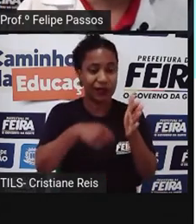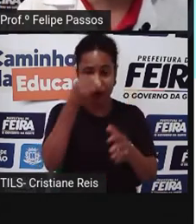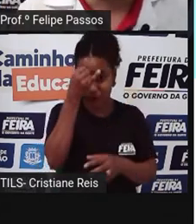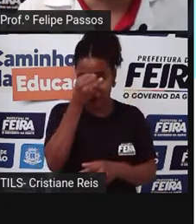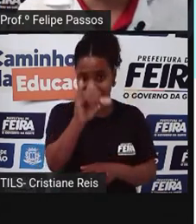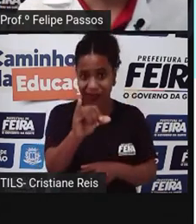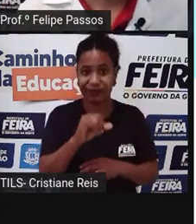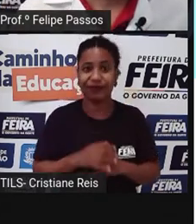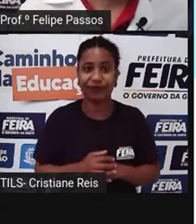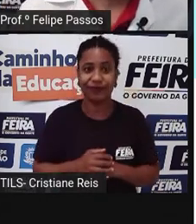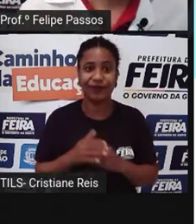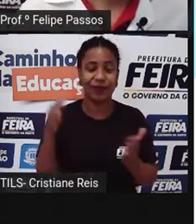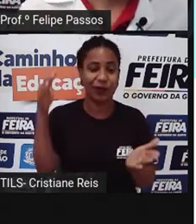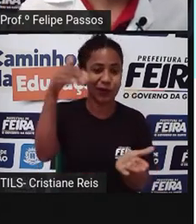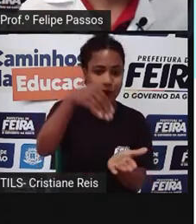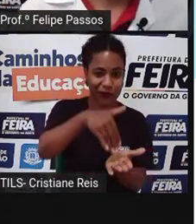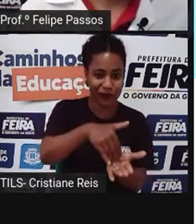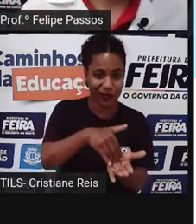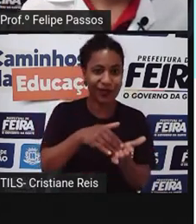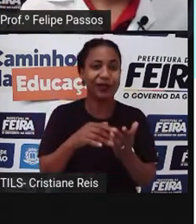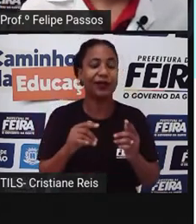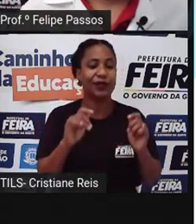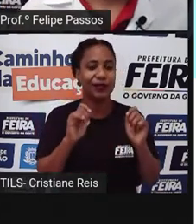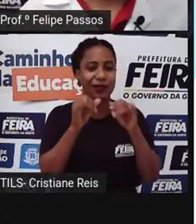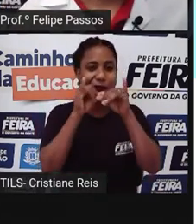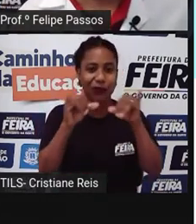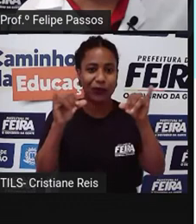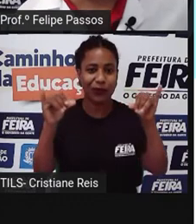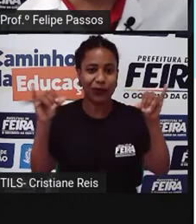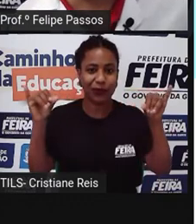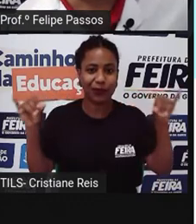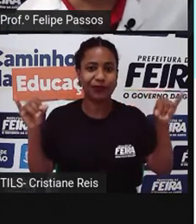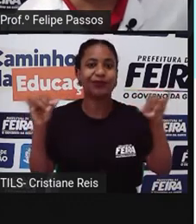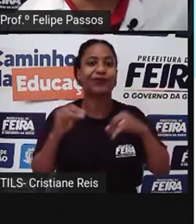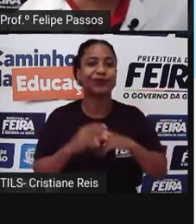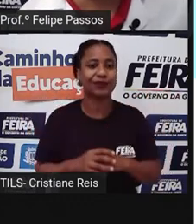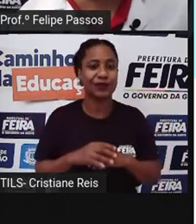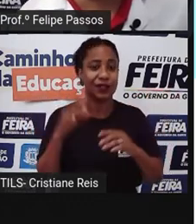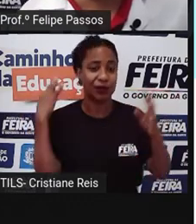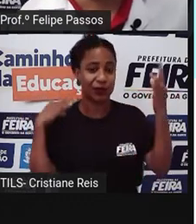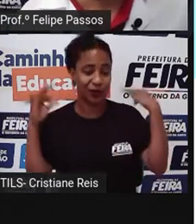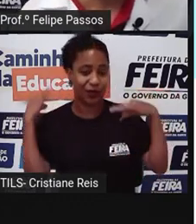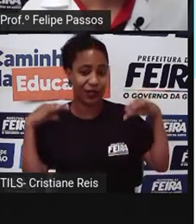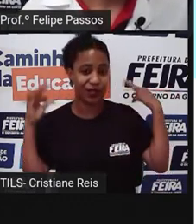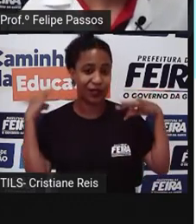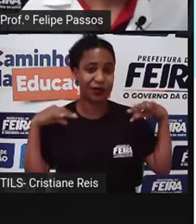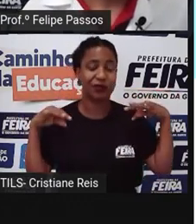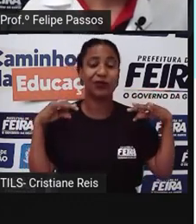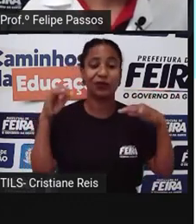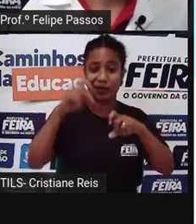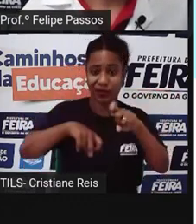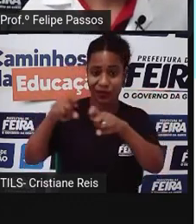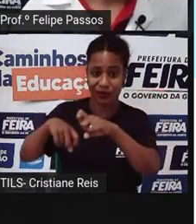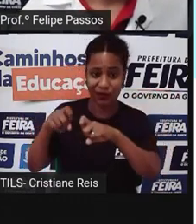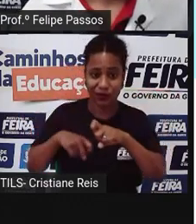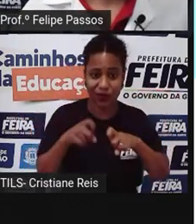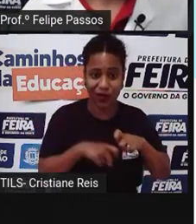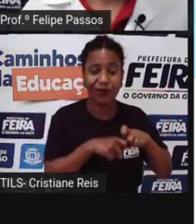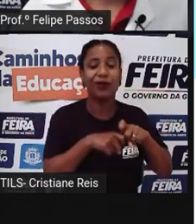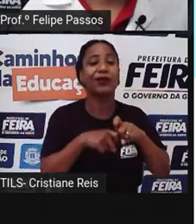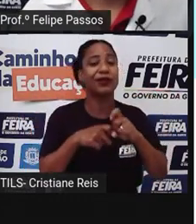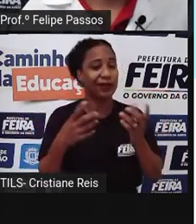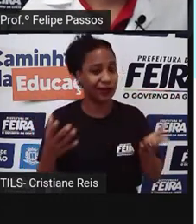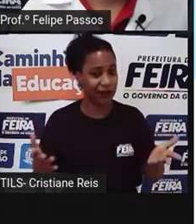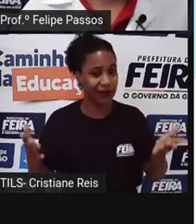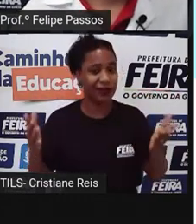para finalizar algumas manchetes aqui sobre o tema, né? Turismo sexual e exploração de mulheres na Copa do Mundo 2014. Então, o